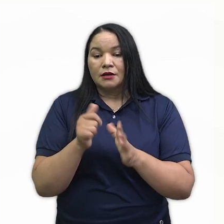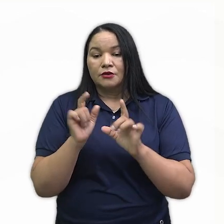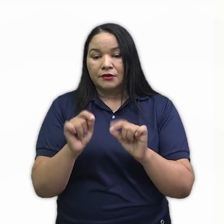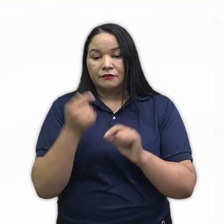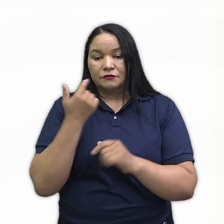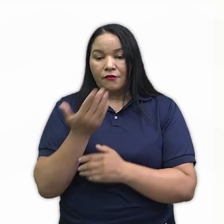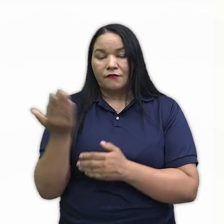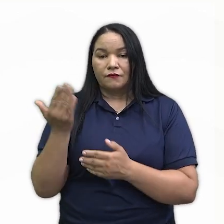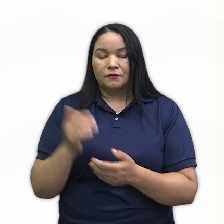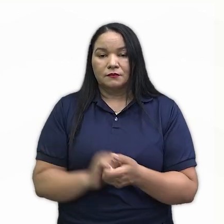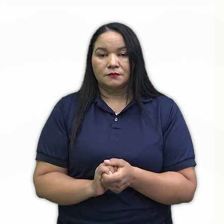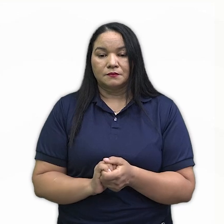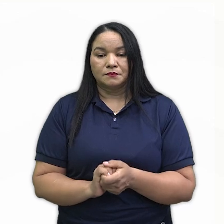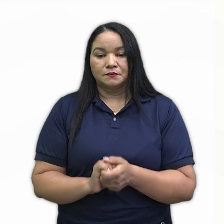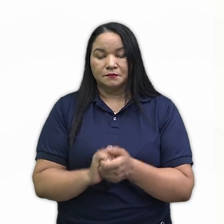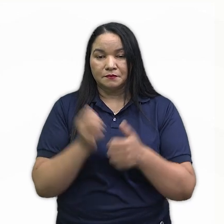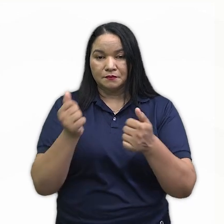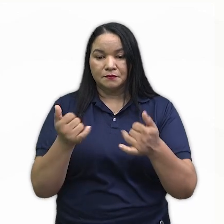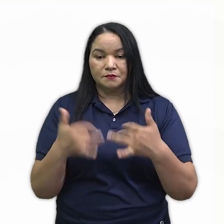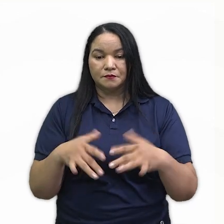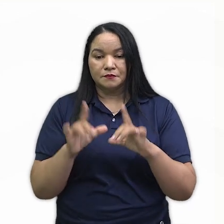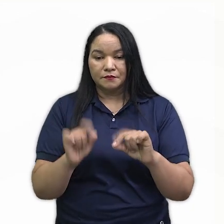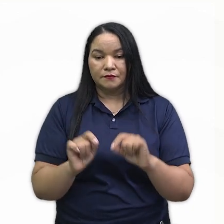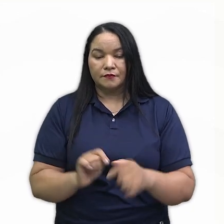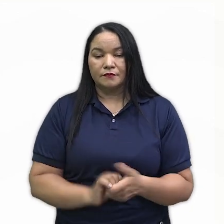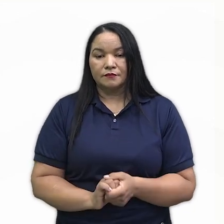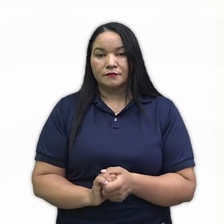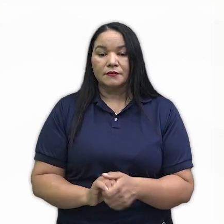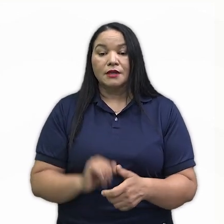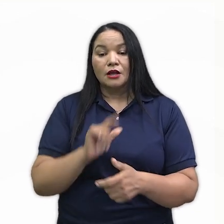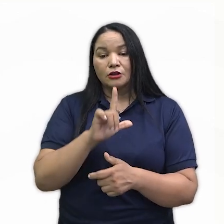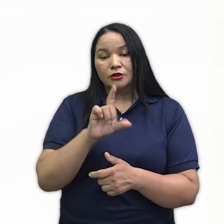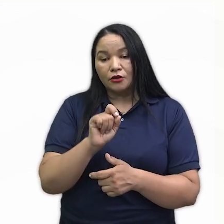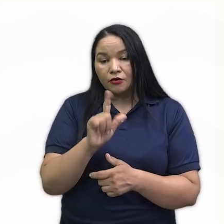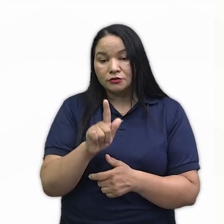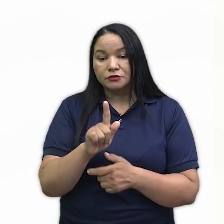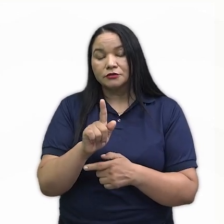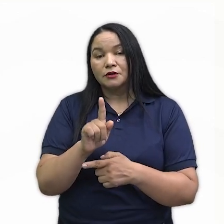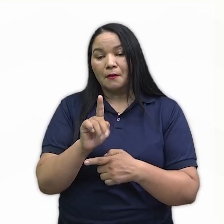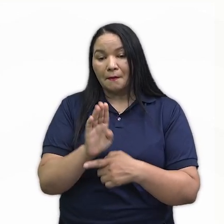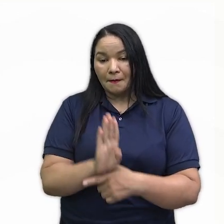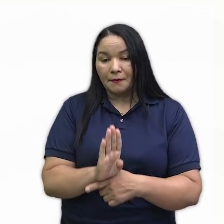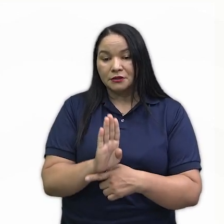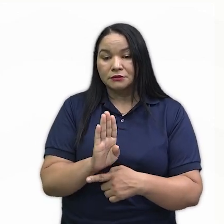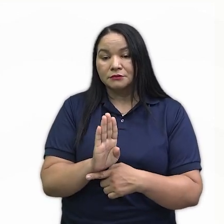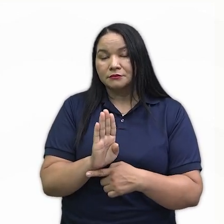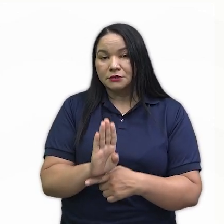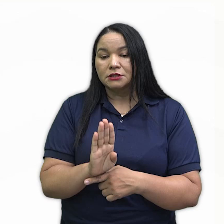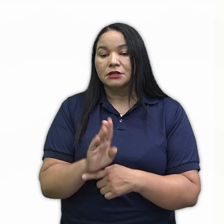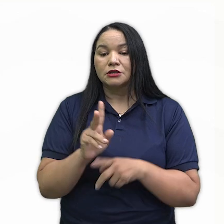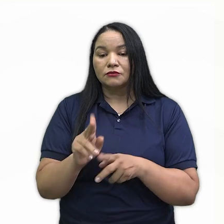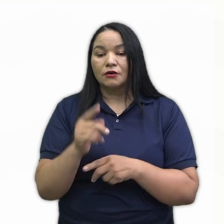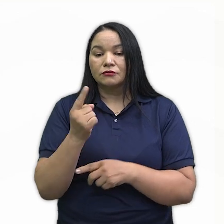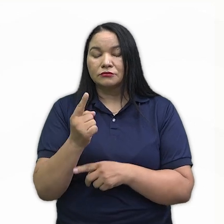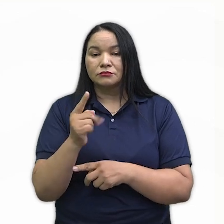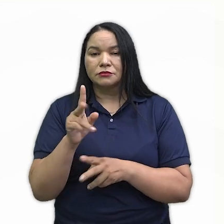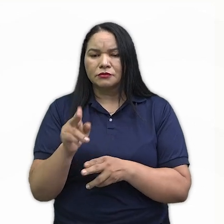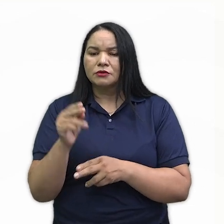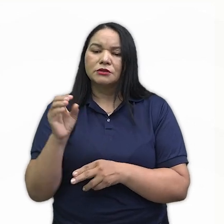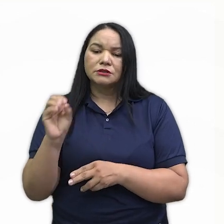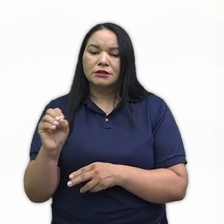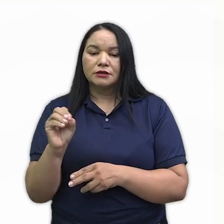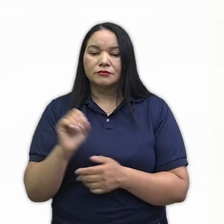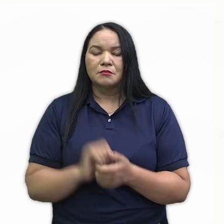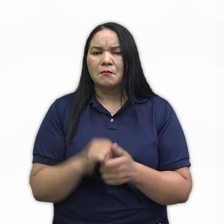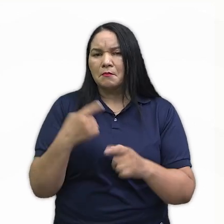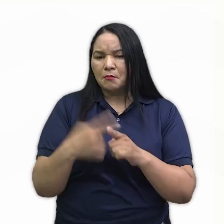aí da nossa definição é log de 1 na base b é igual a zero. Por que o log de 1 na base b